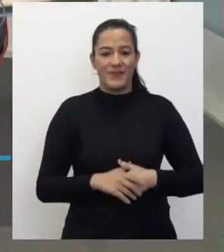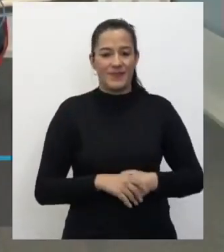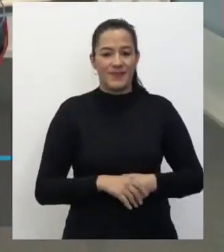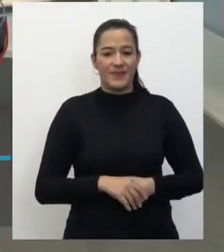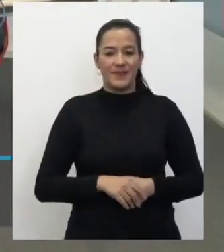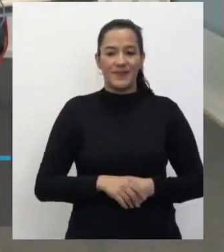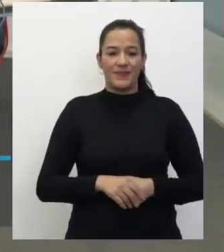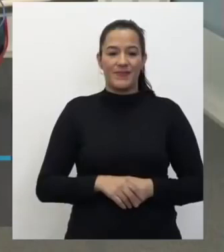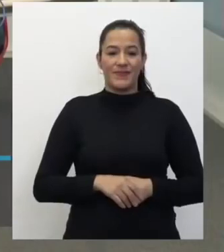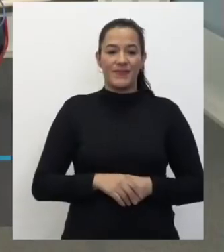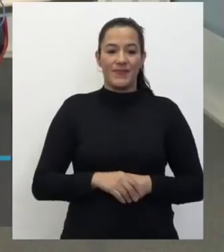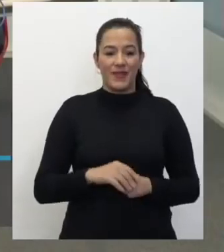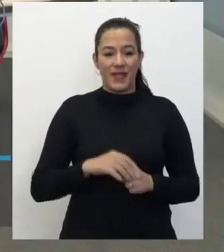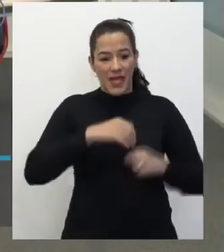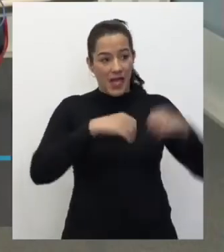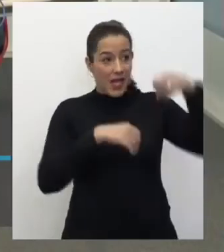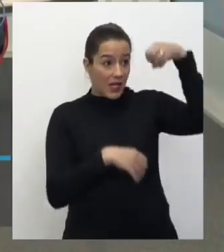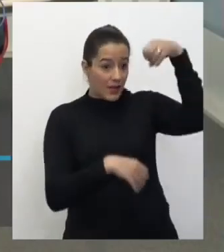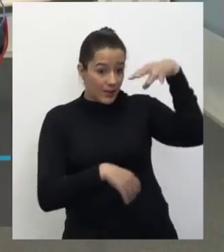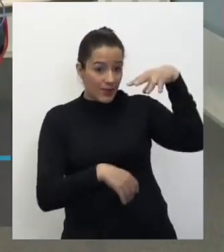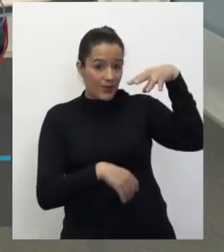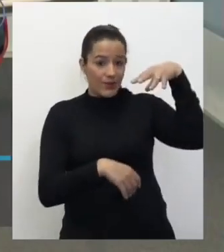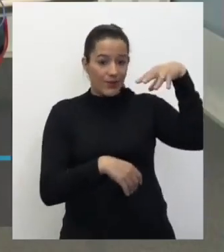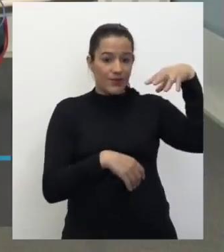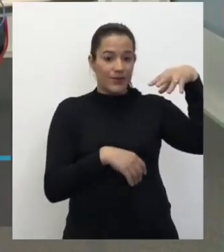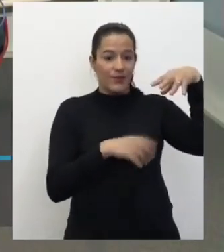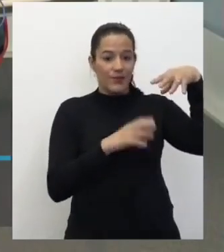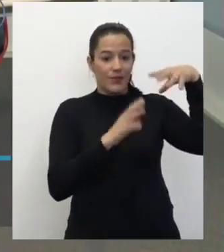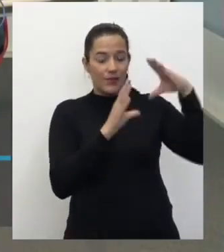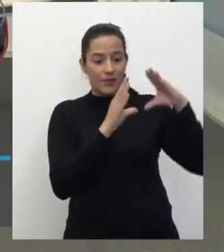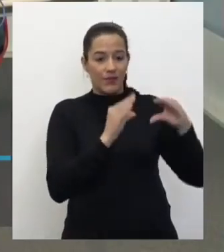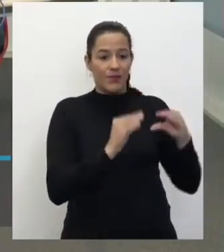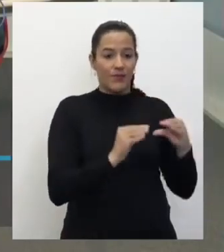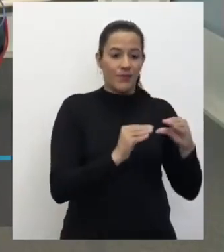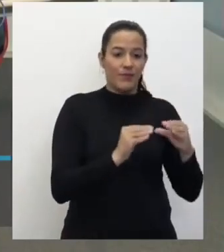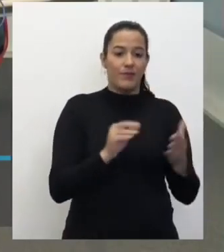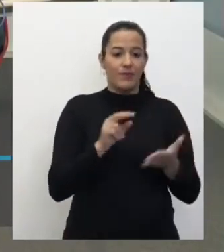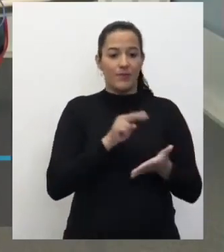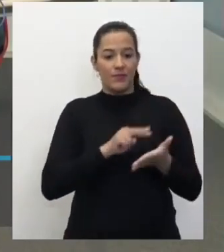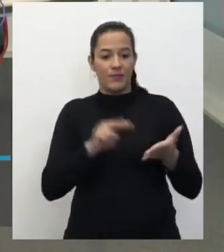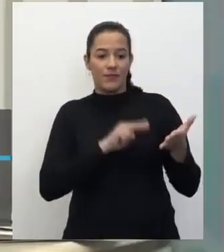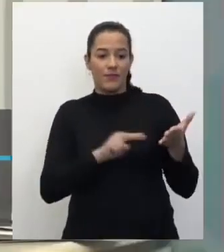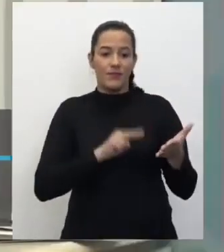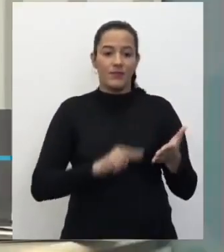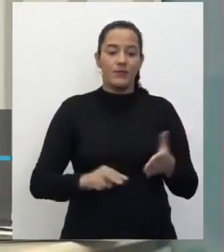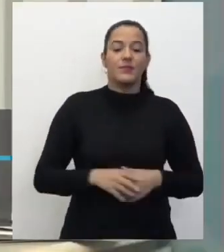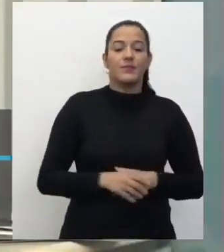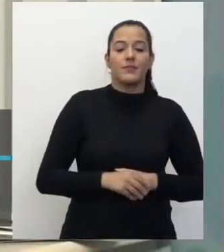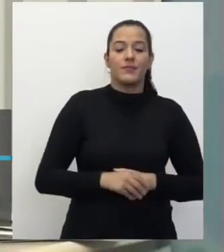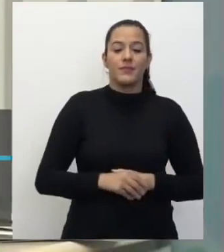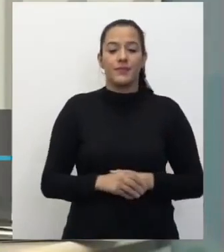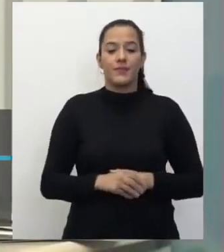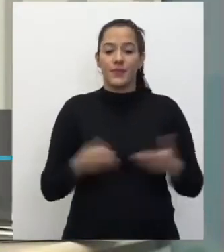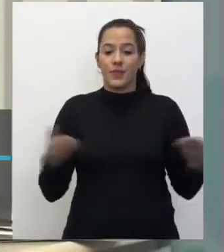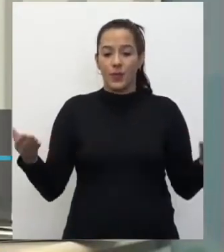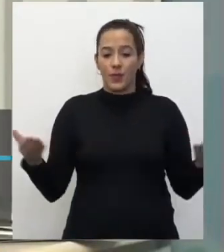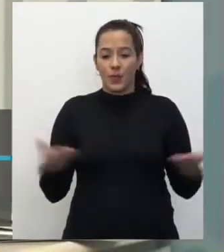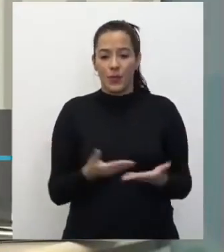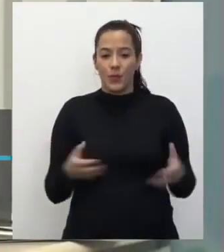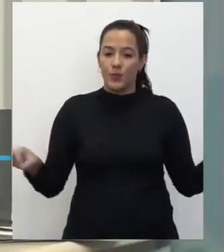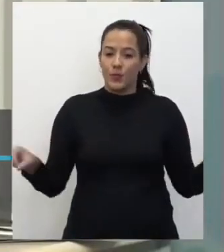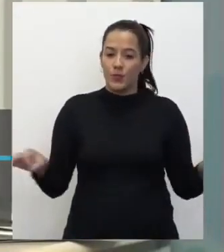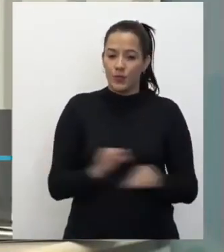pra ler. É a luz que tem bem aqui em cima. Você acha que era mais fácil a gente ler pelo computador mesmo? E assim, gente, vamos encerrar hoje